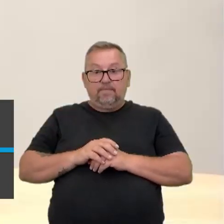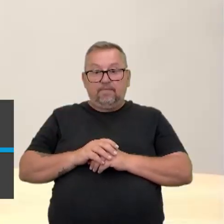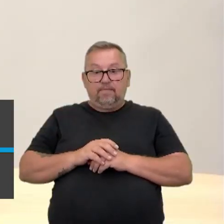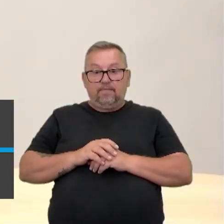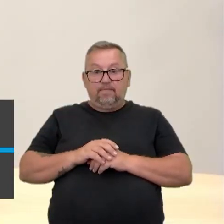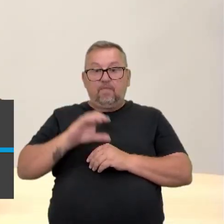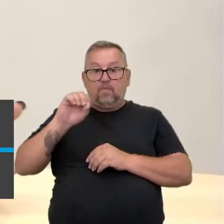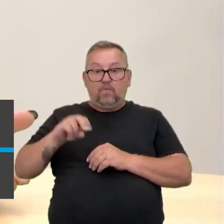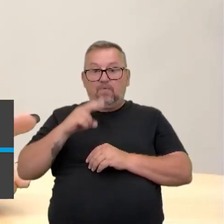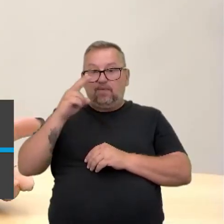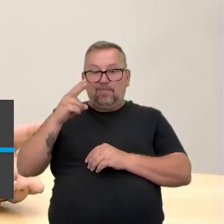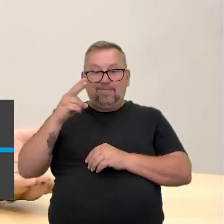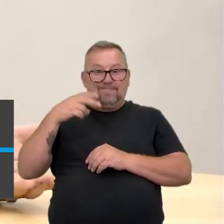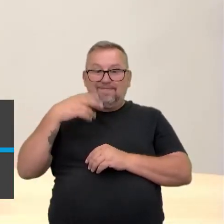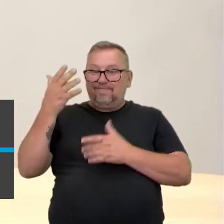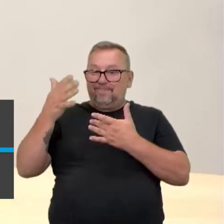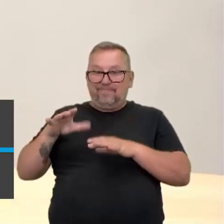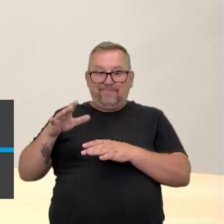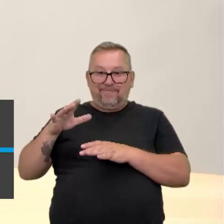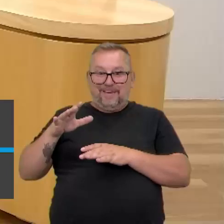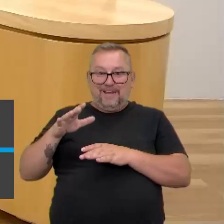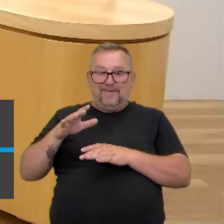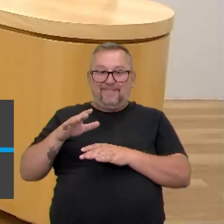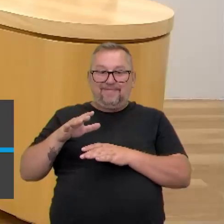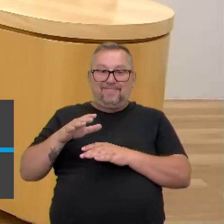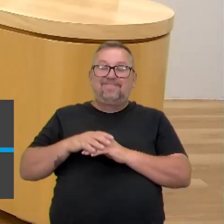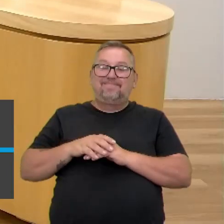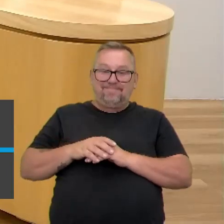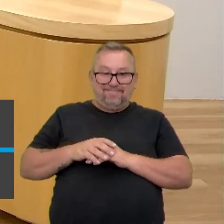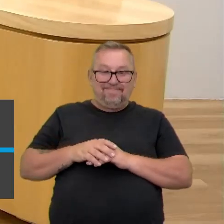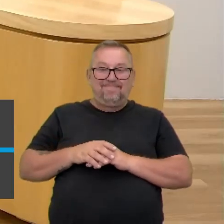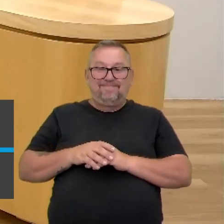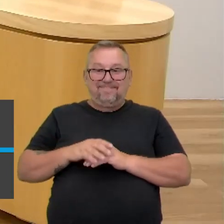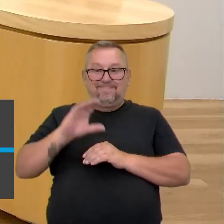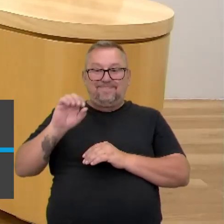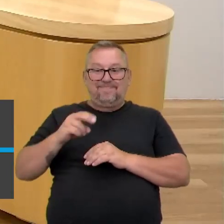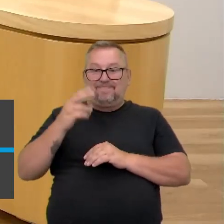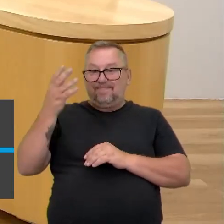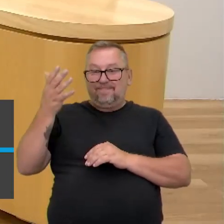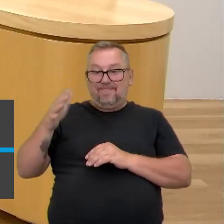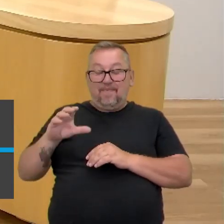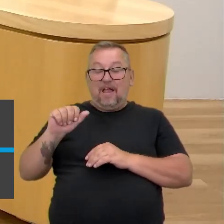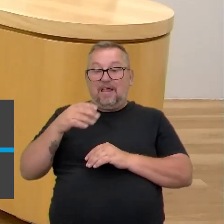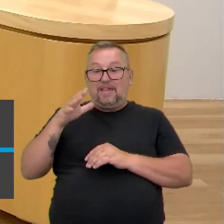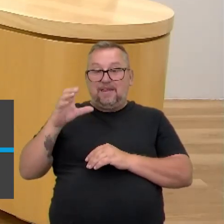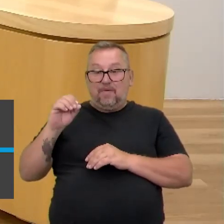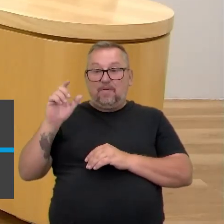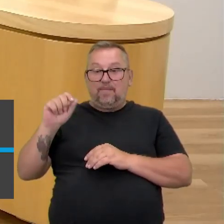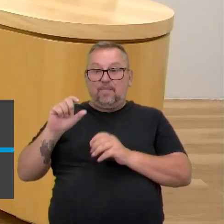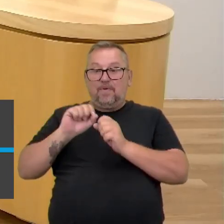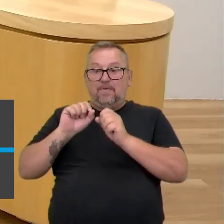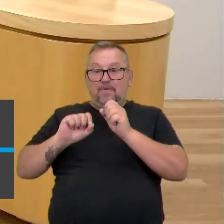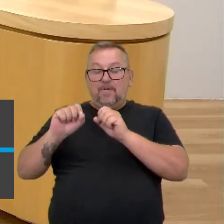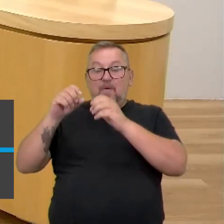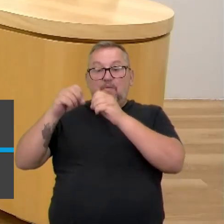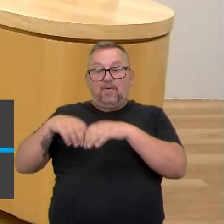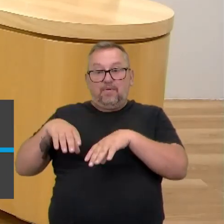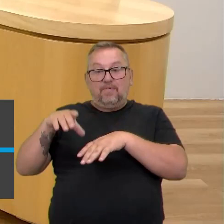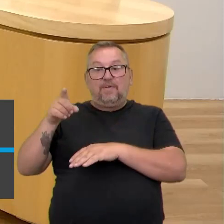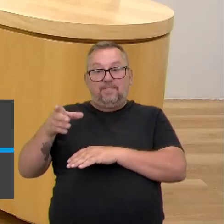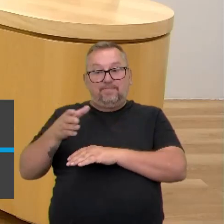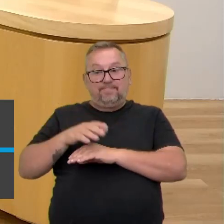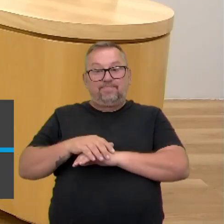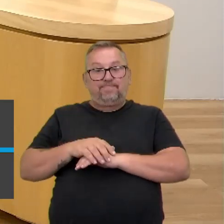está ocupada, você não vai Tem ter que fazer nenhuma a remoção ação social dessa área. Ou você não vai ter nenhuma ação que possa vir a prejudicar esse